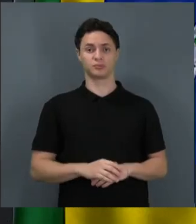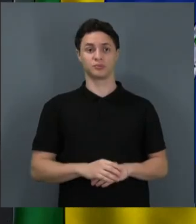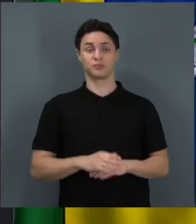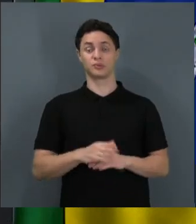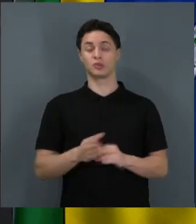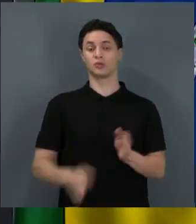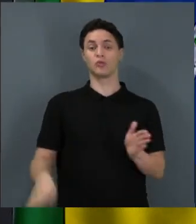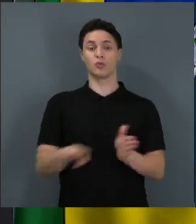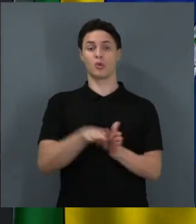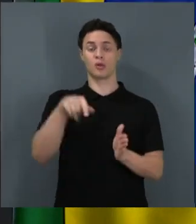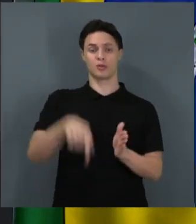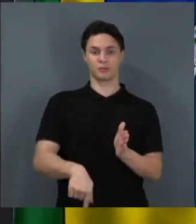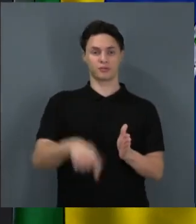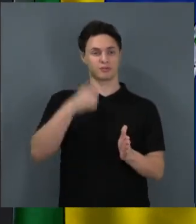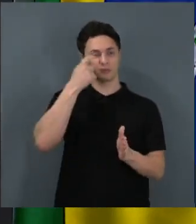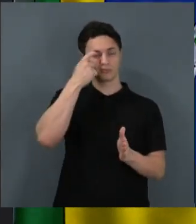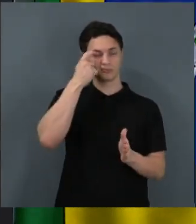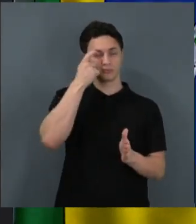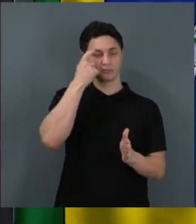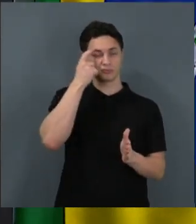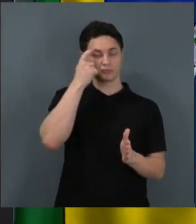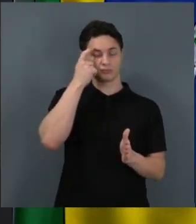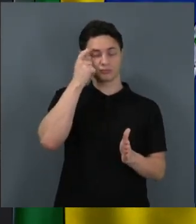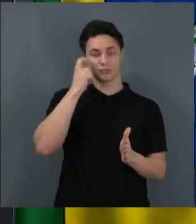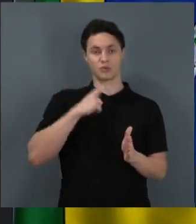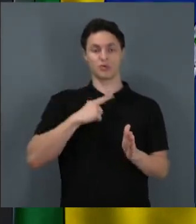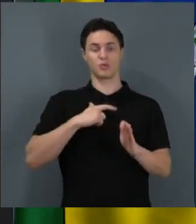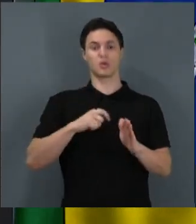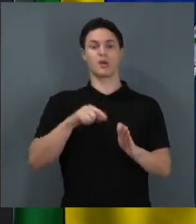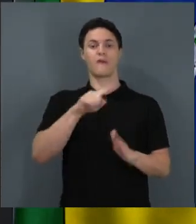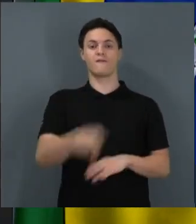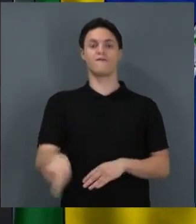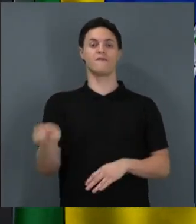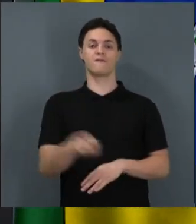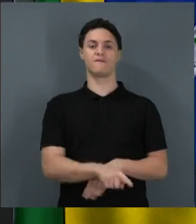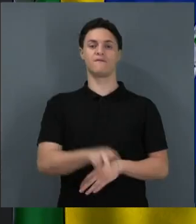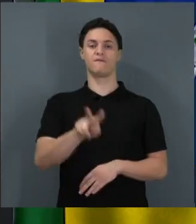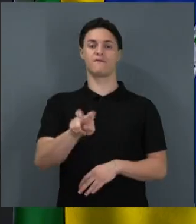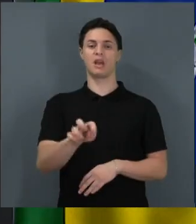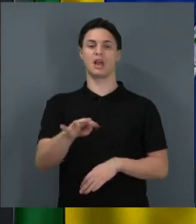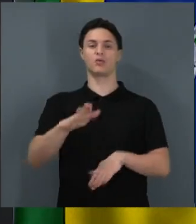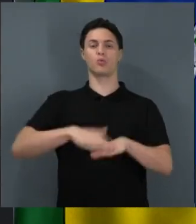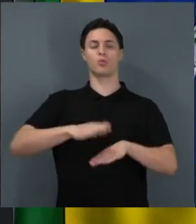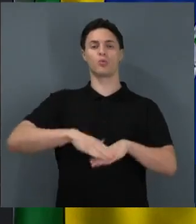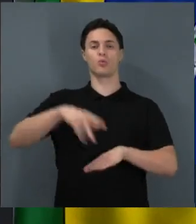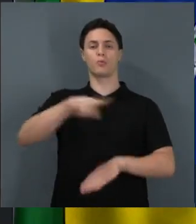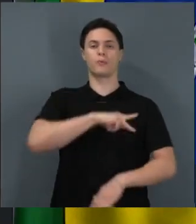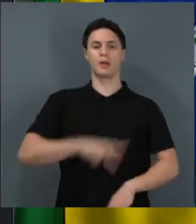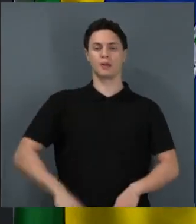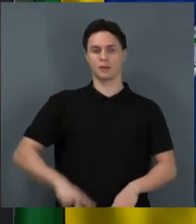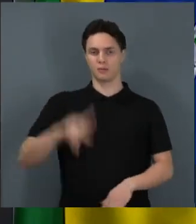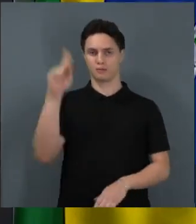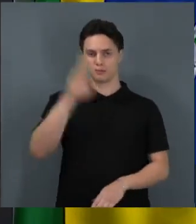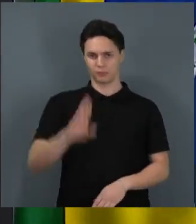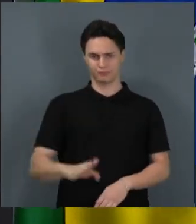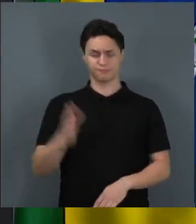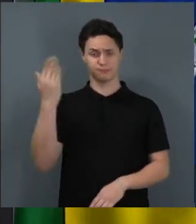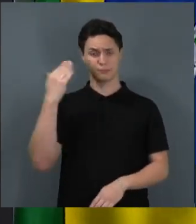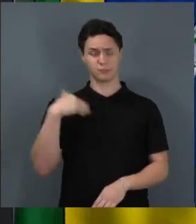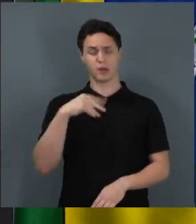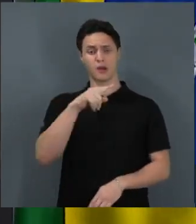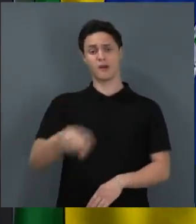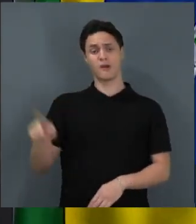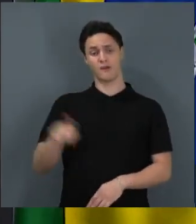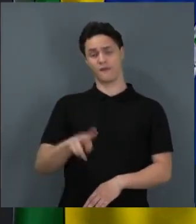Nacional, como é de praxe nas sessões congressuais, os vetos dos presidentes da República. E naquela oportunidade, esse veto foi derrubado por